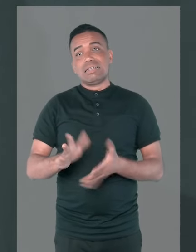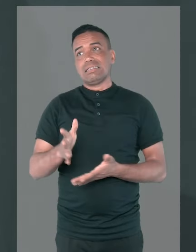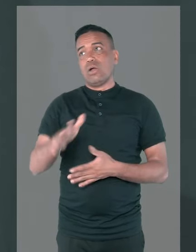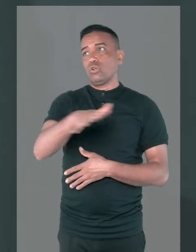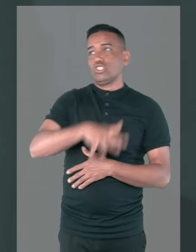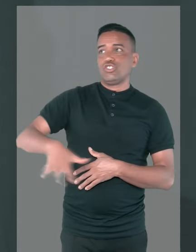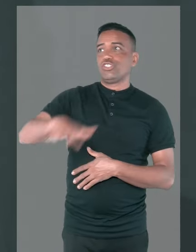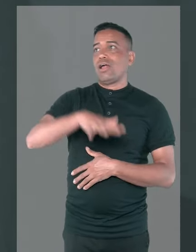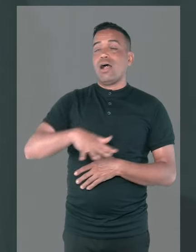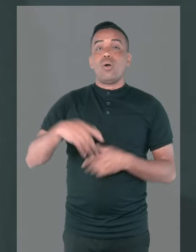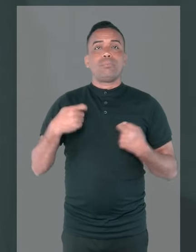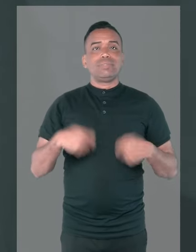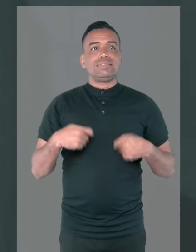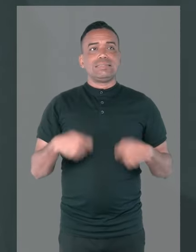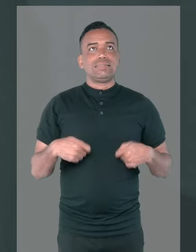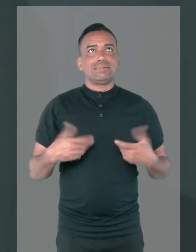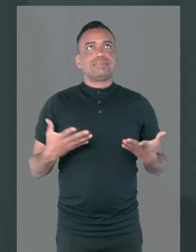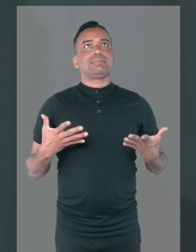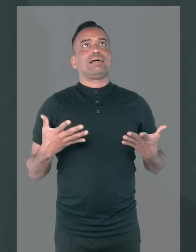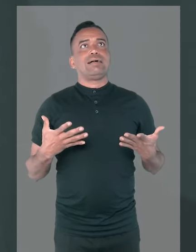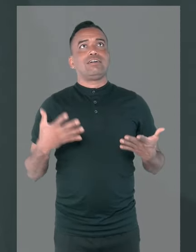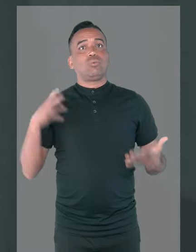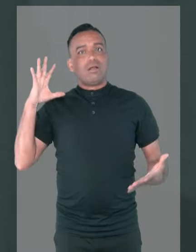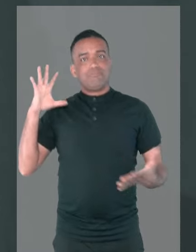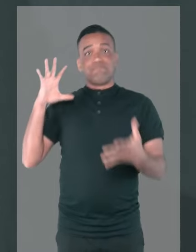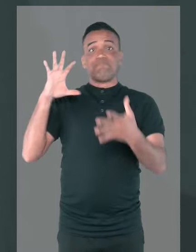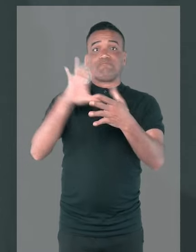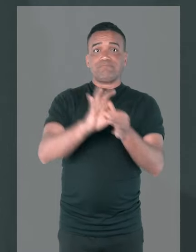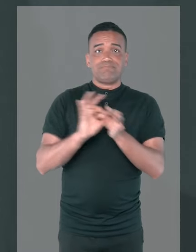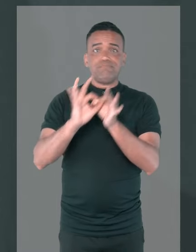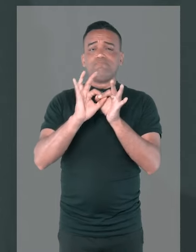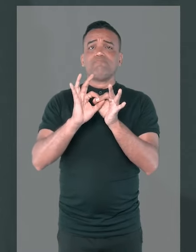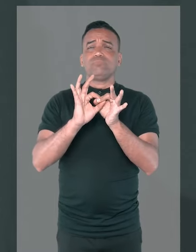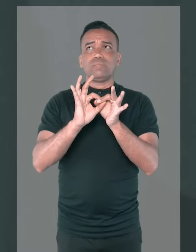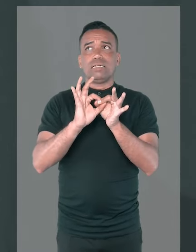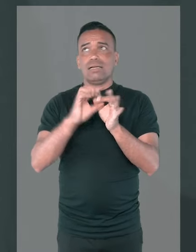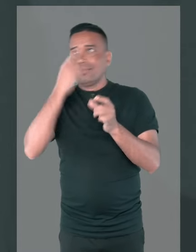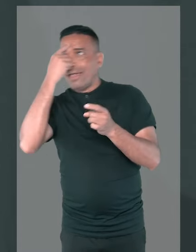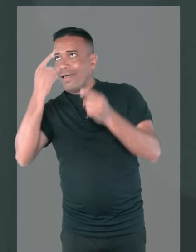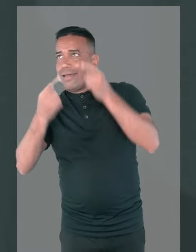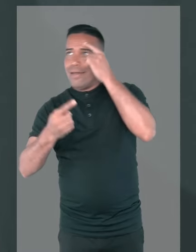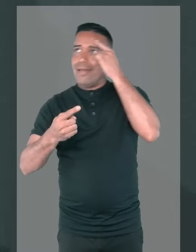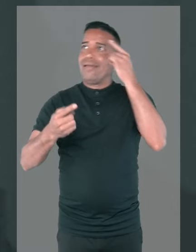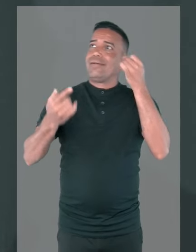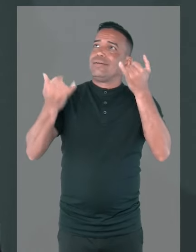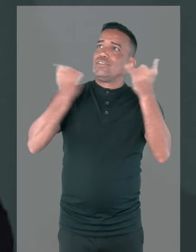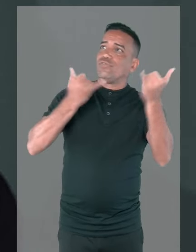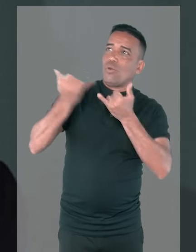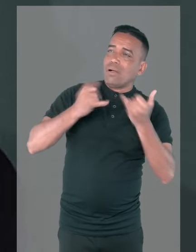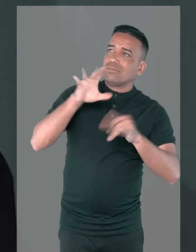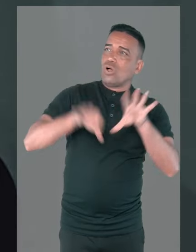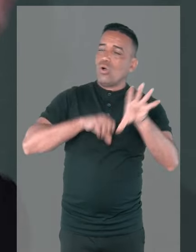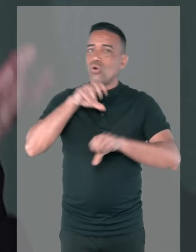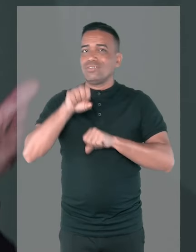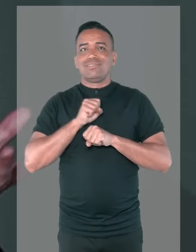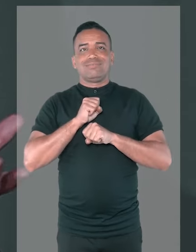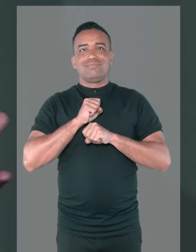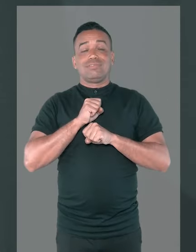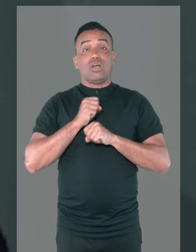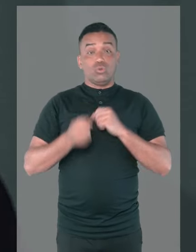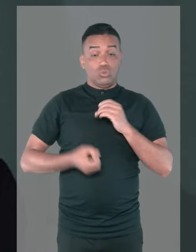a circunstância exige um cruzamento de ideias ou de informações. Primeiro, nasce de